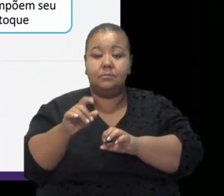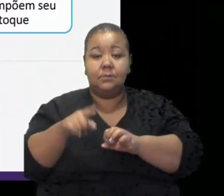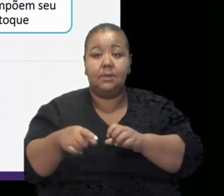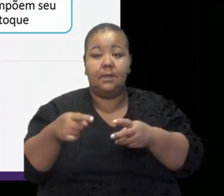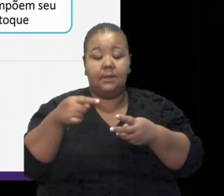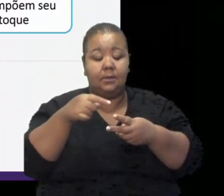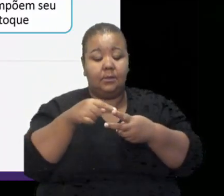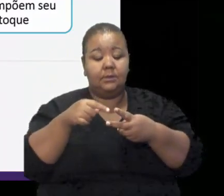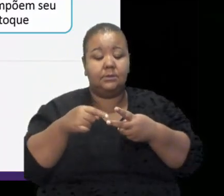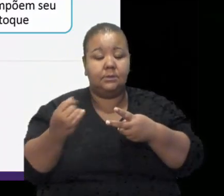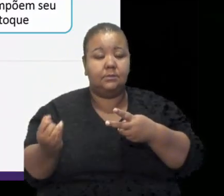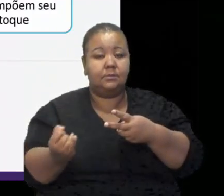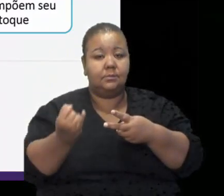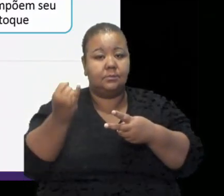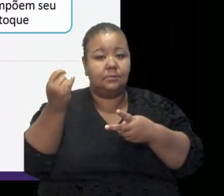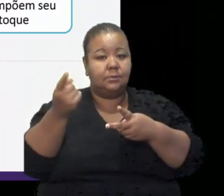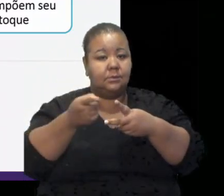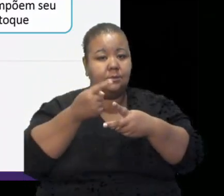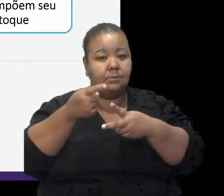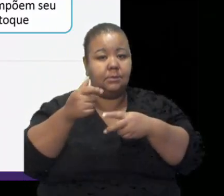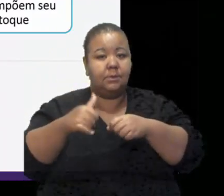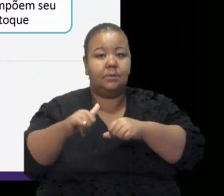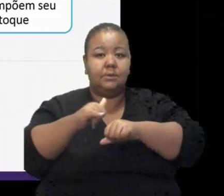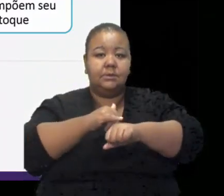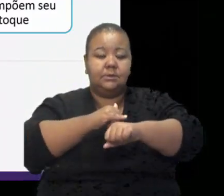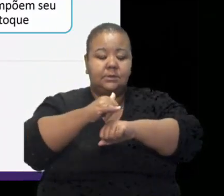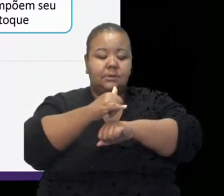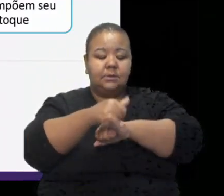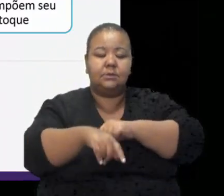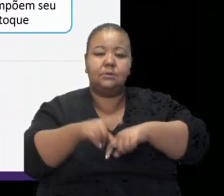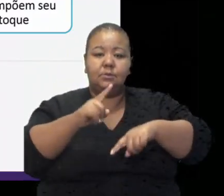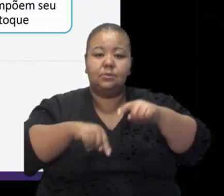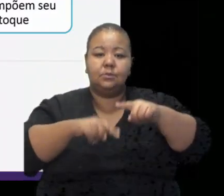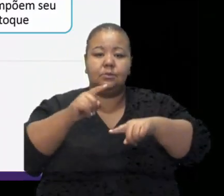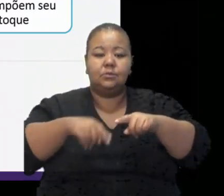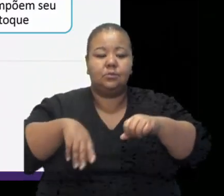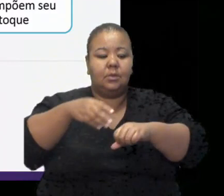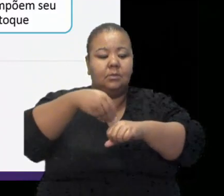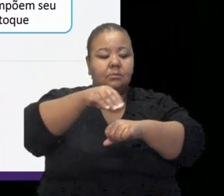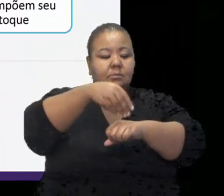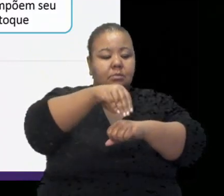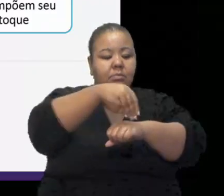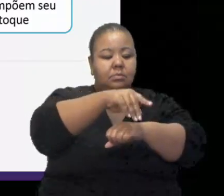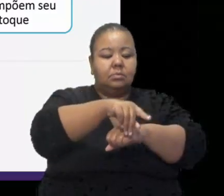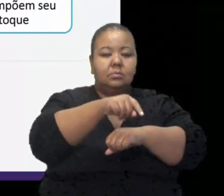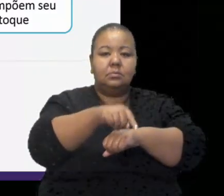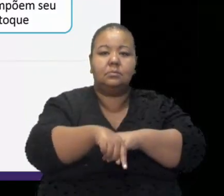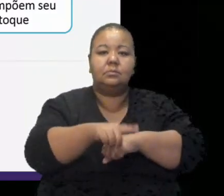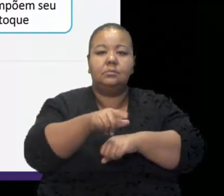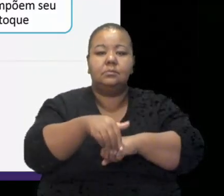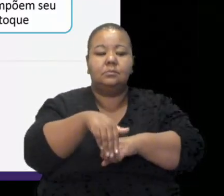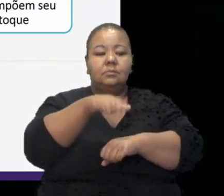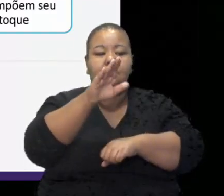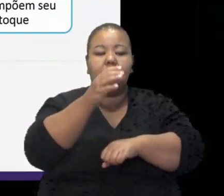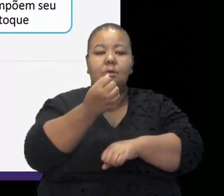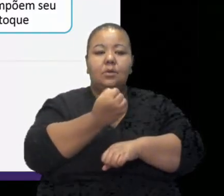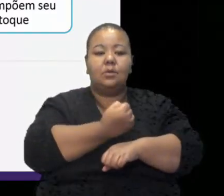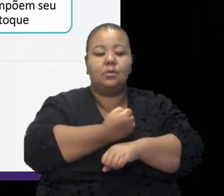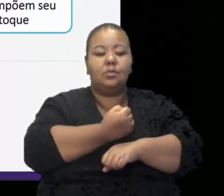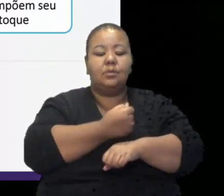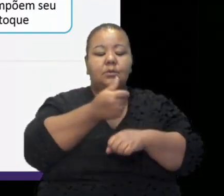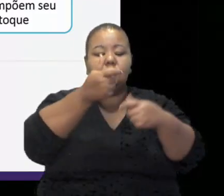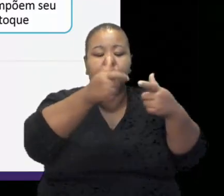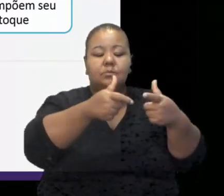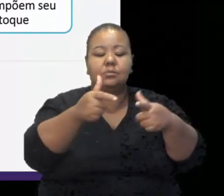são fundamentais. A primeira é a estratégia. O produto é distribuído e disponibilizado no maior número de pontos